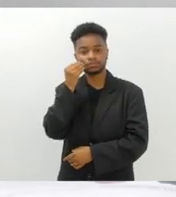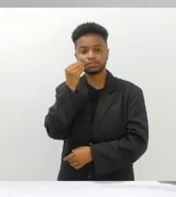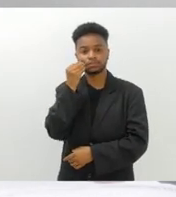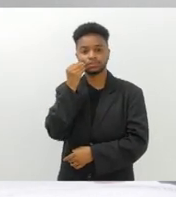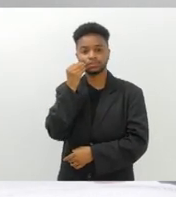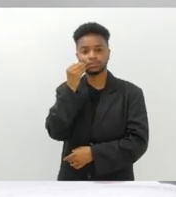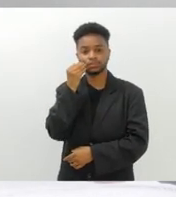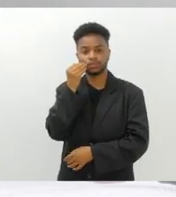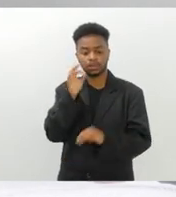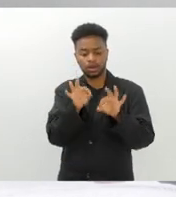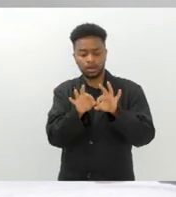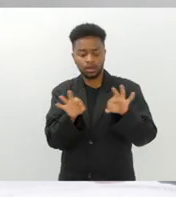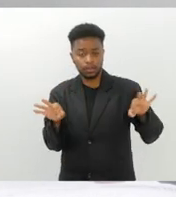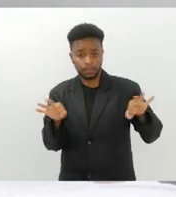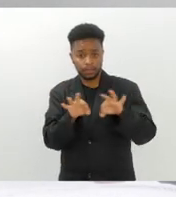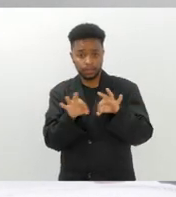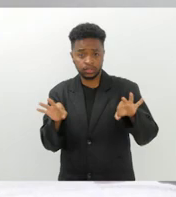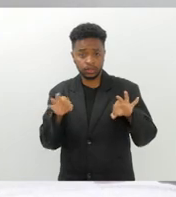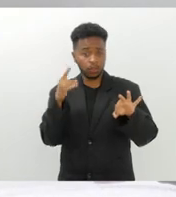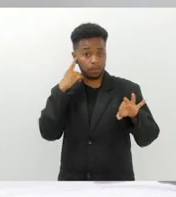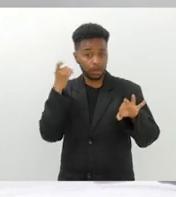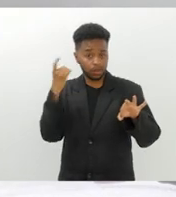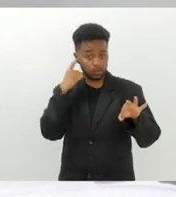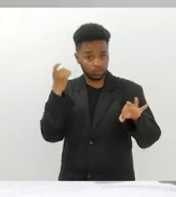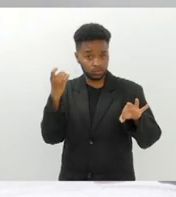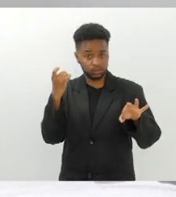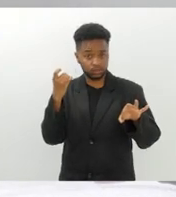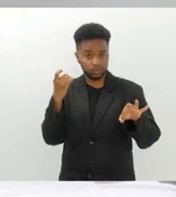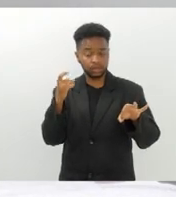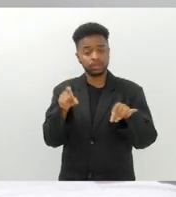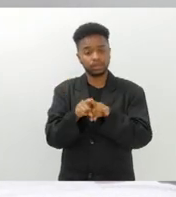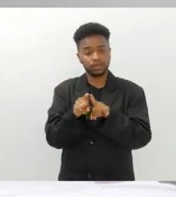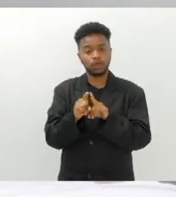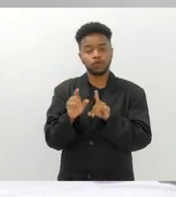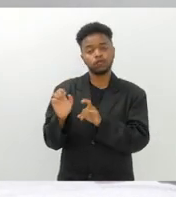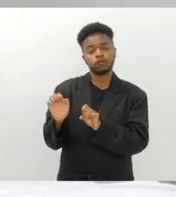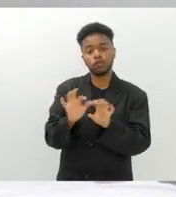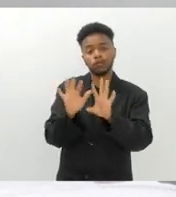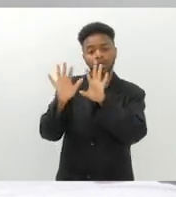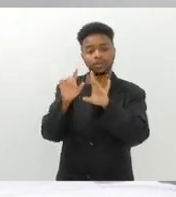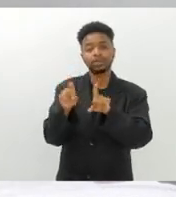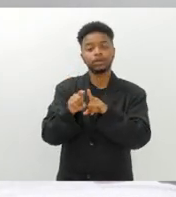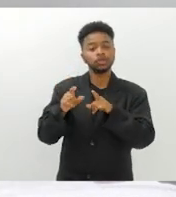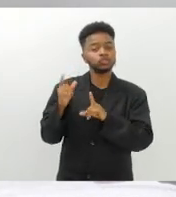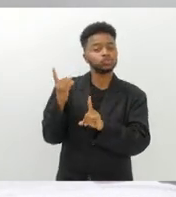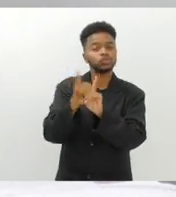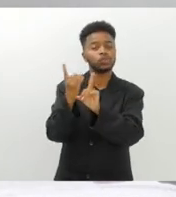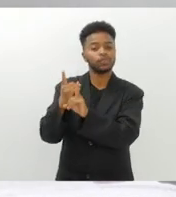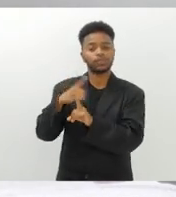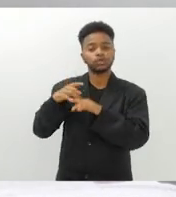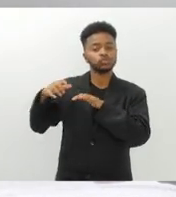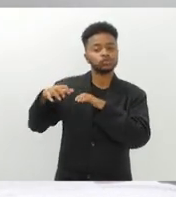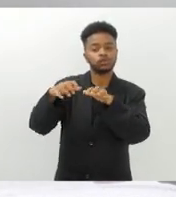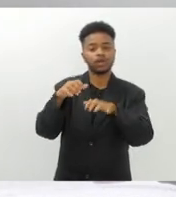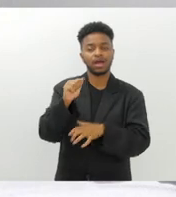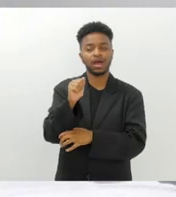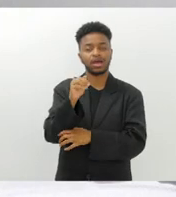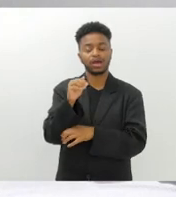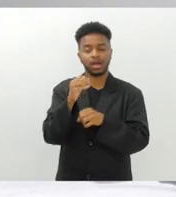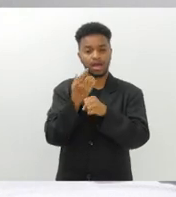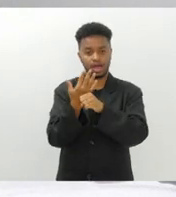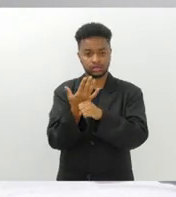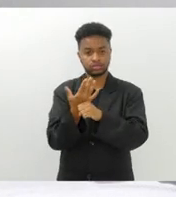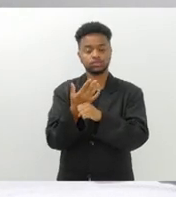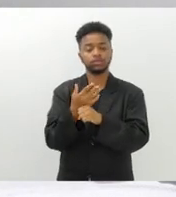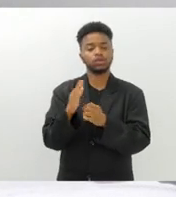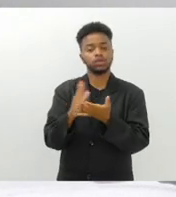o decibelímetro, para medirem o ruído, medirem a fumaça, descobriram até a chuva ácida em alguns lugares que a antiga FEMA nem tinha descoberto